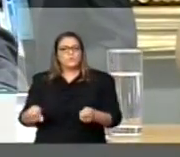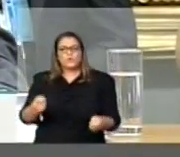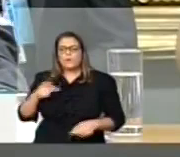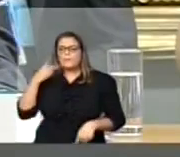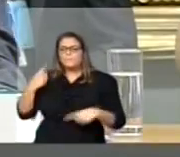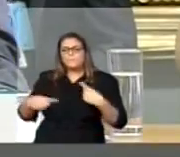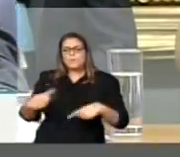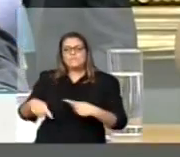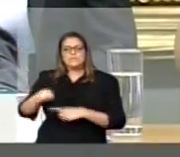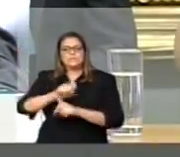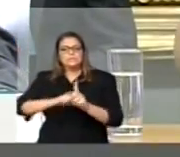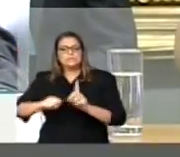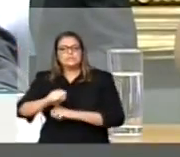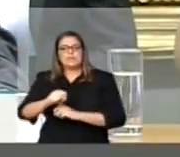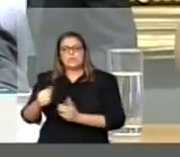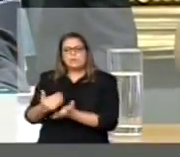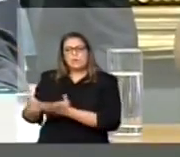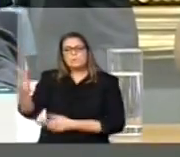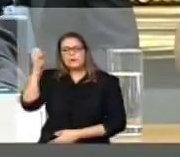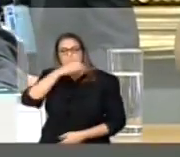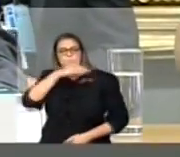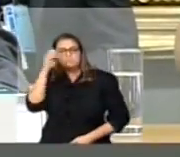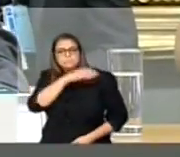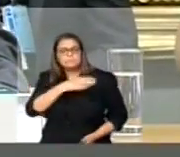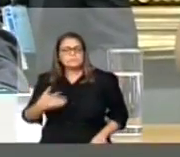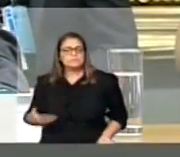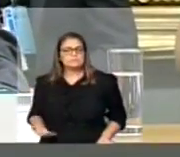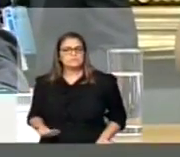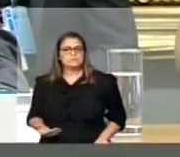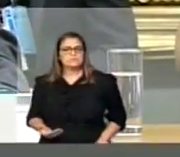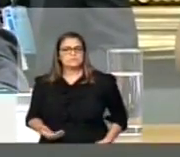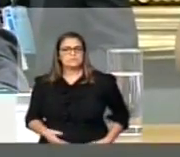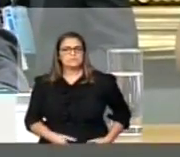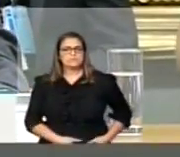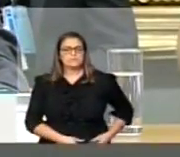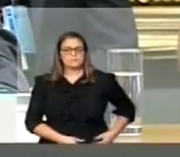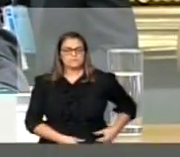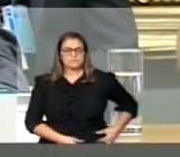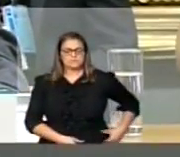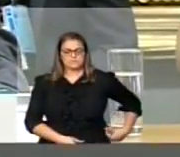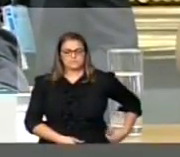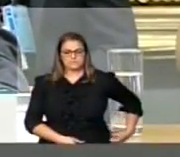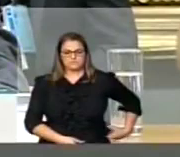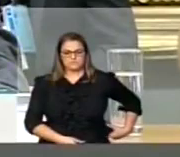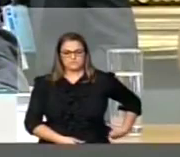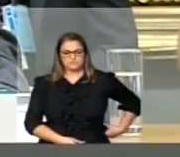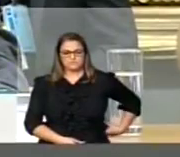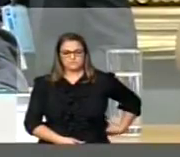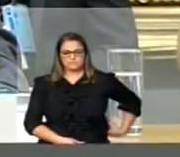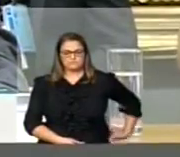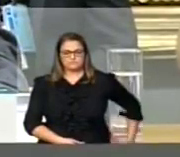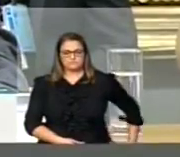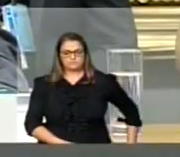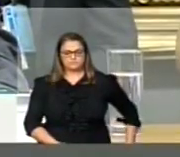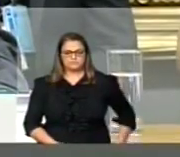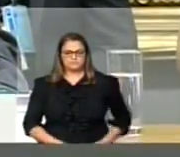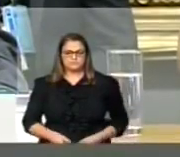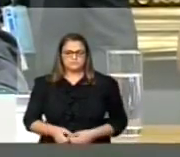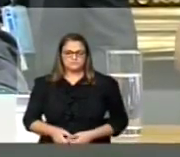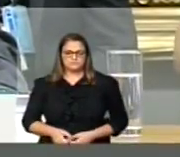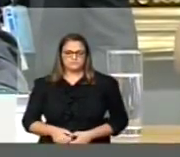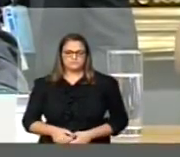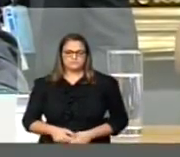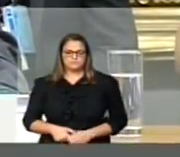caminho para a arbitrariedade. Aliás, ainda nesse tema,